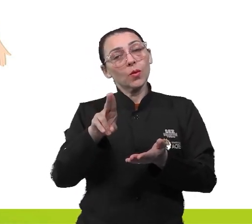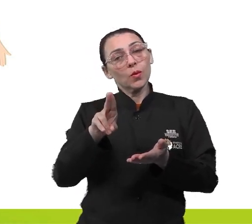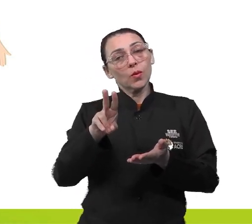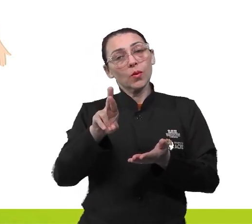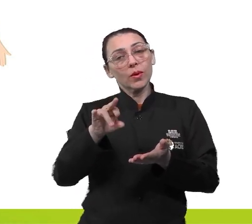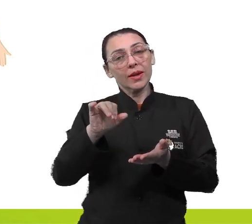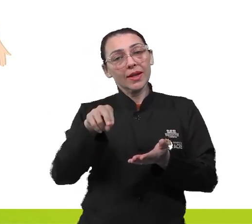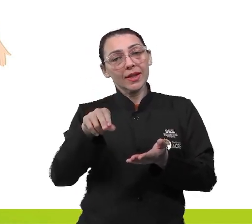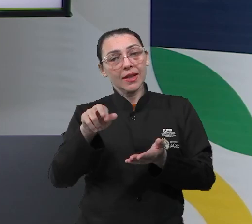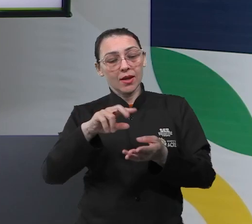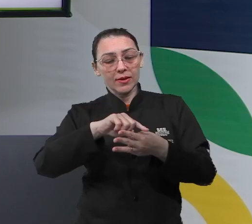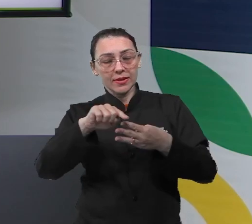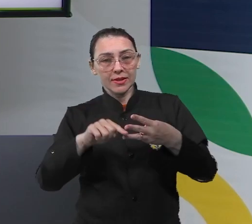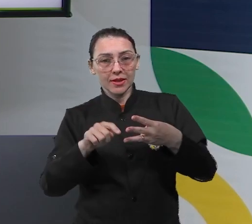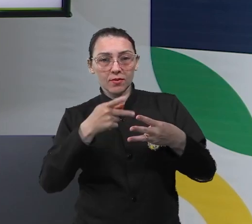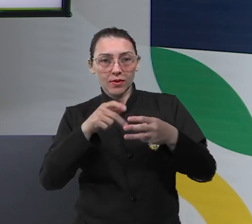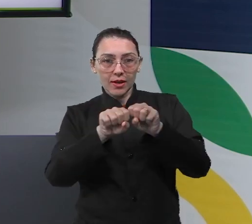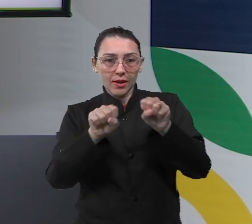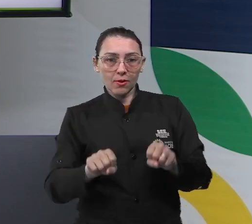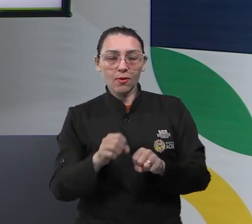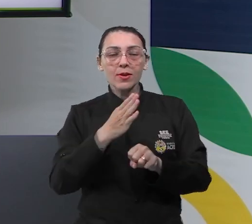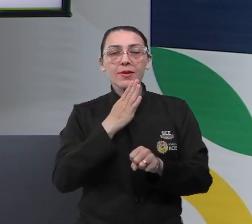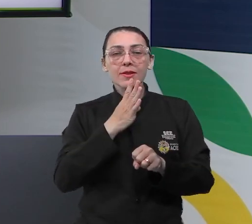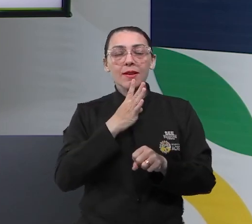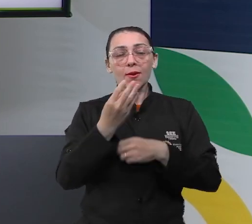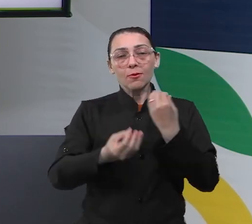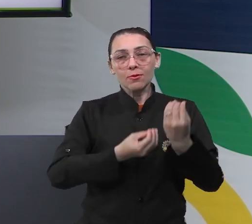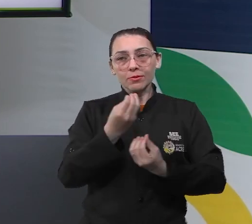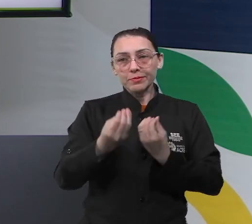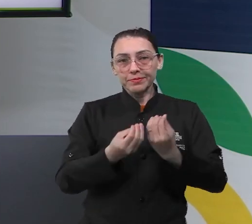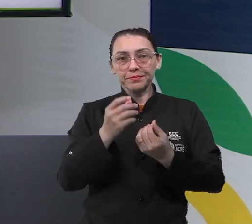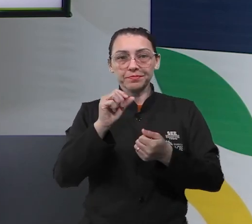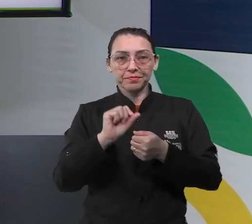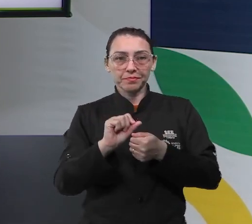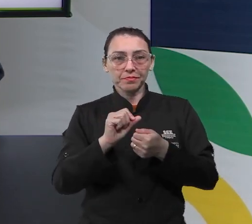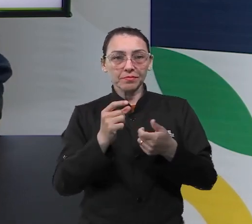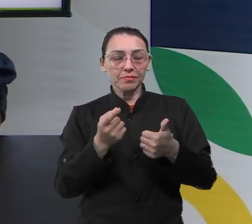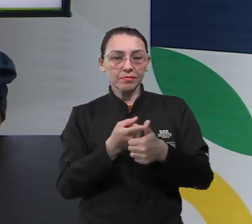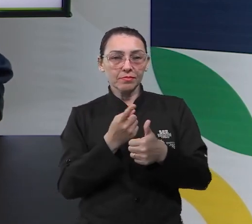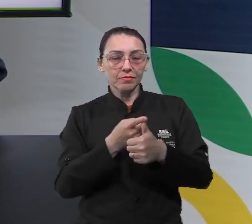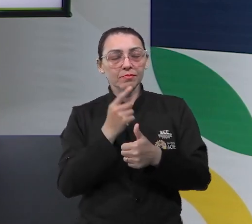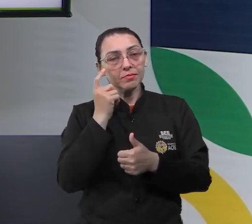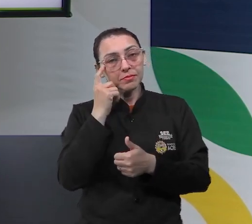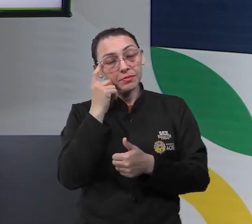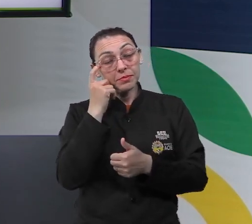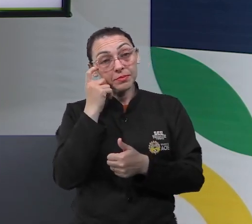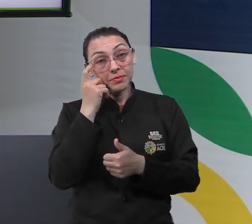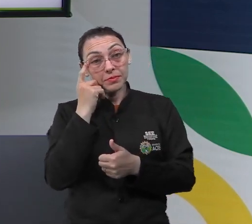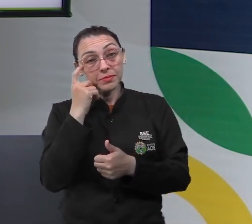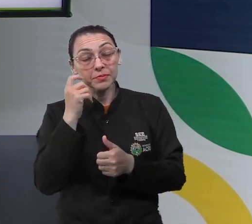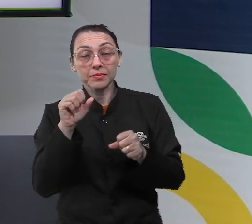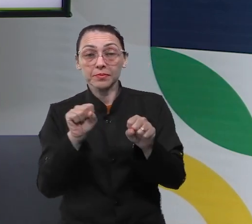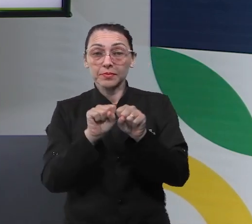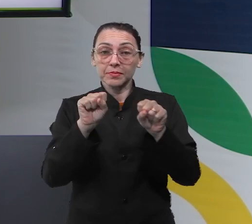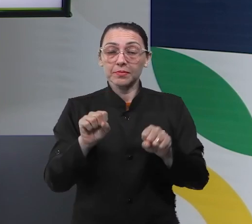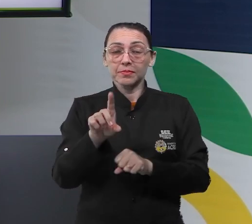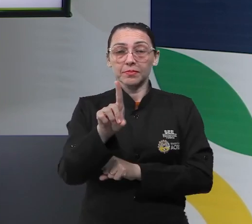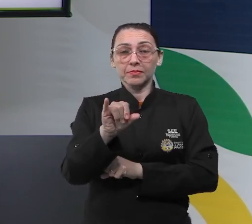tá? Esses 3 sistemas. A gente vai conhecer como é que funciona. Vamos lá para o primeiro.